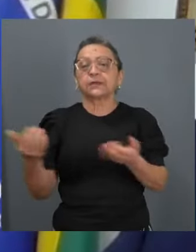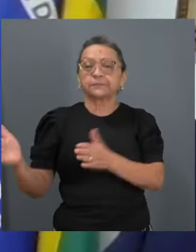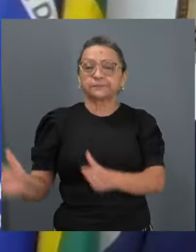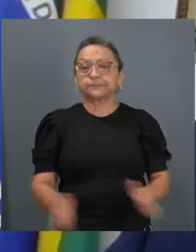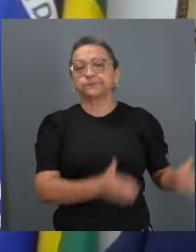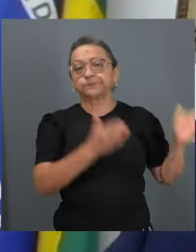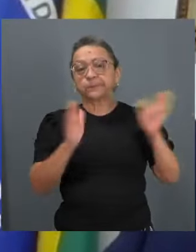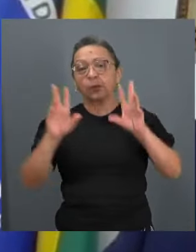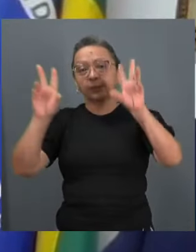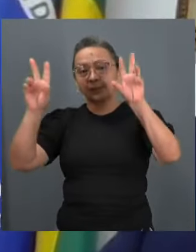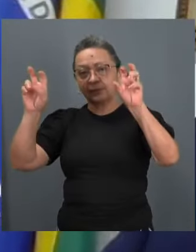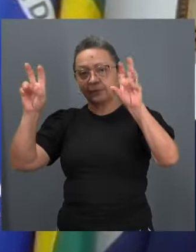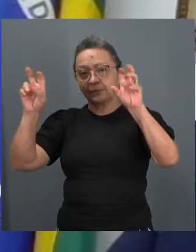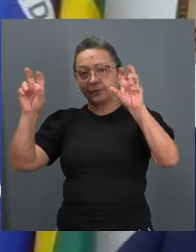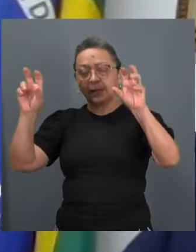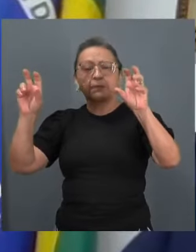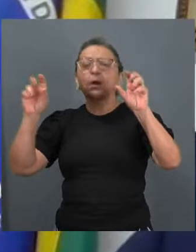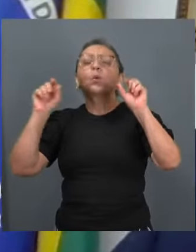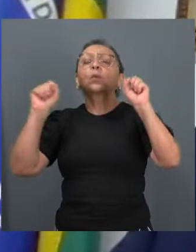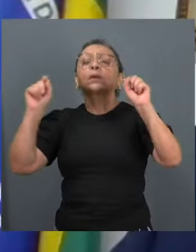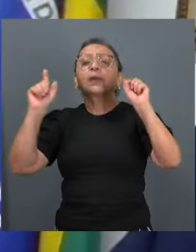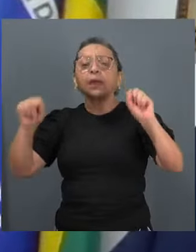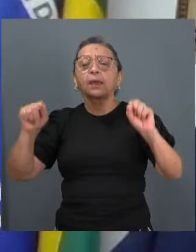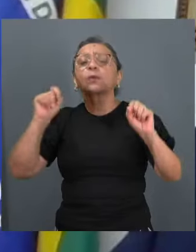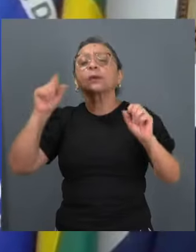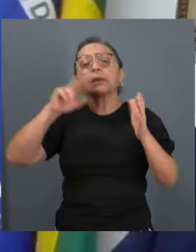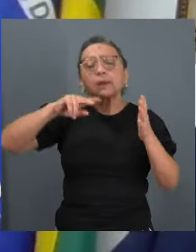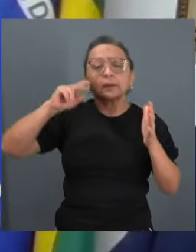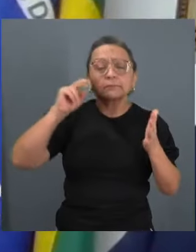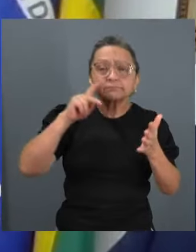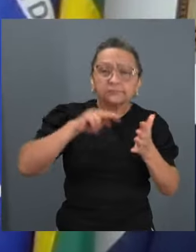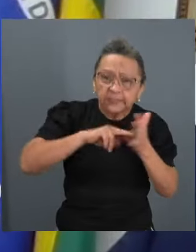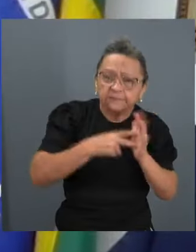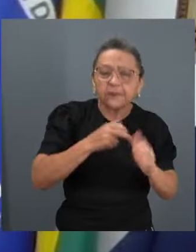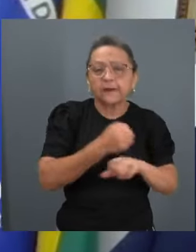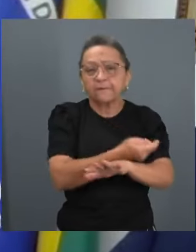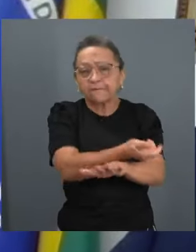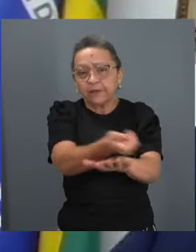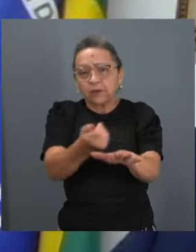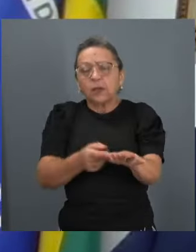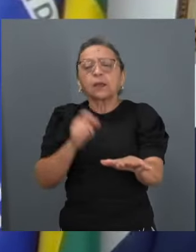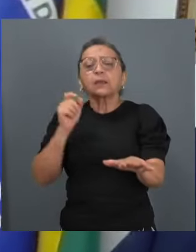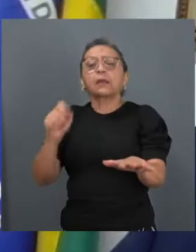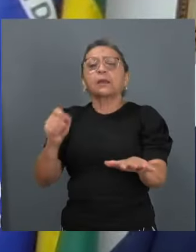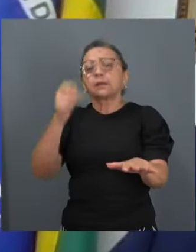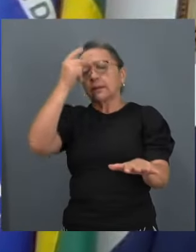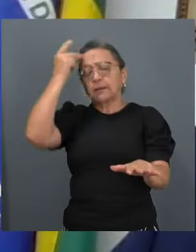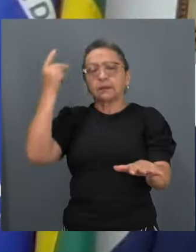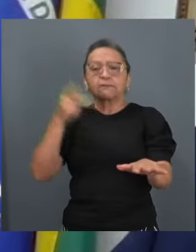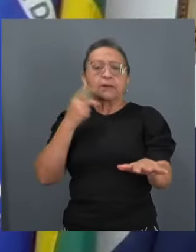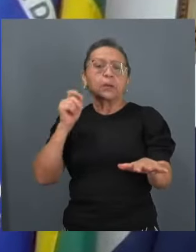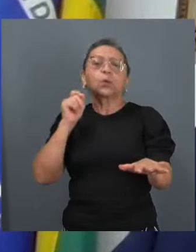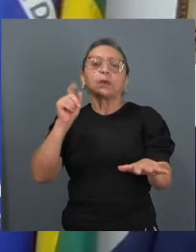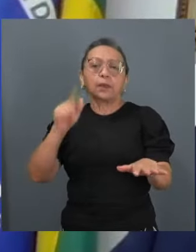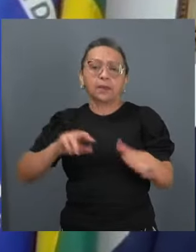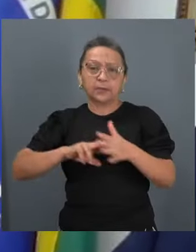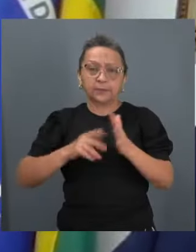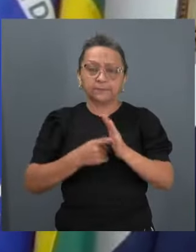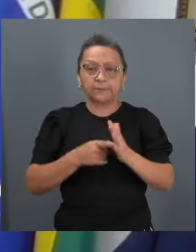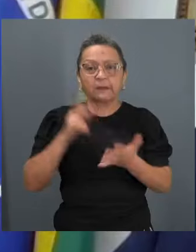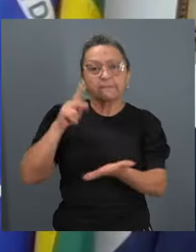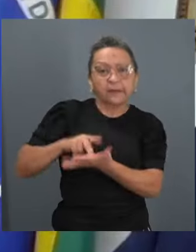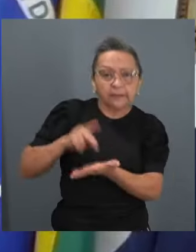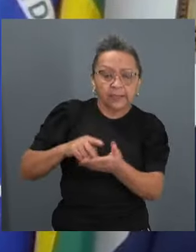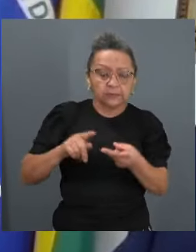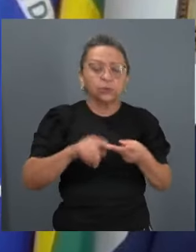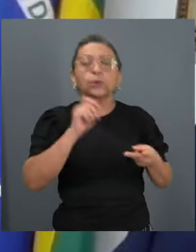no tema. O que é fake news? Quem é que diz o que é